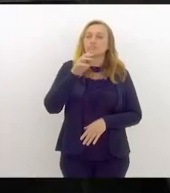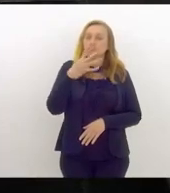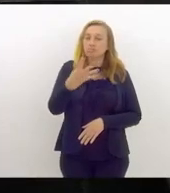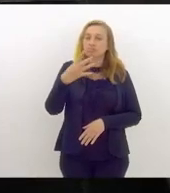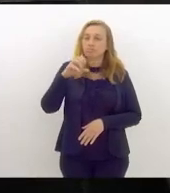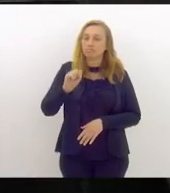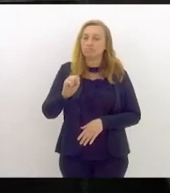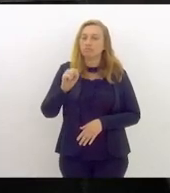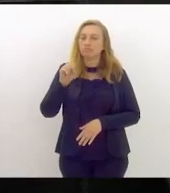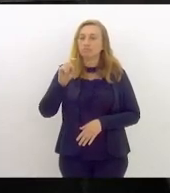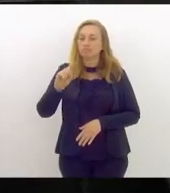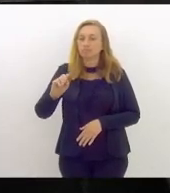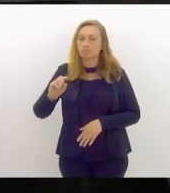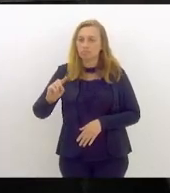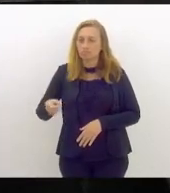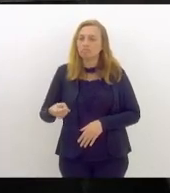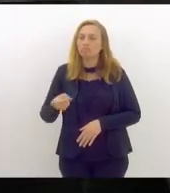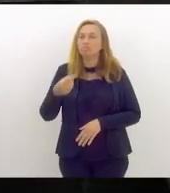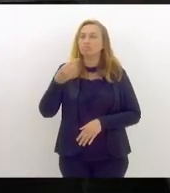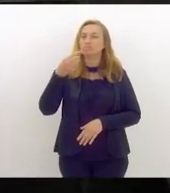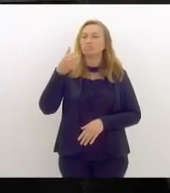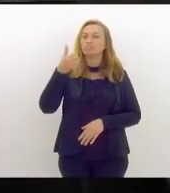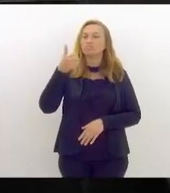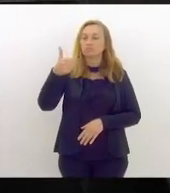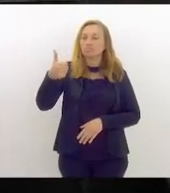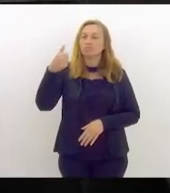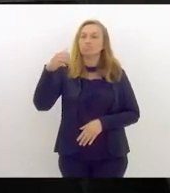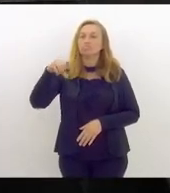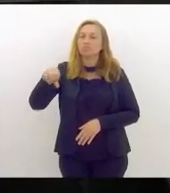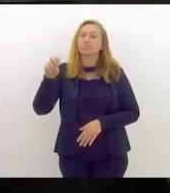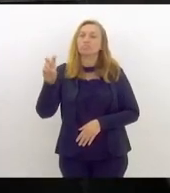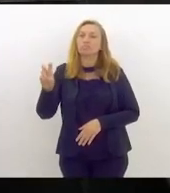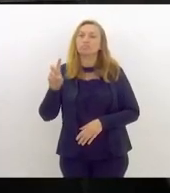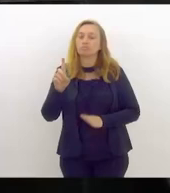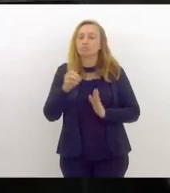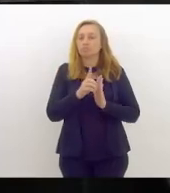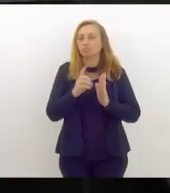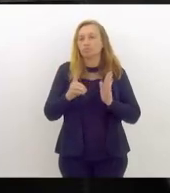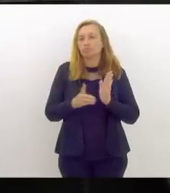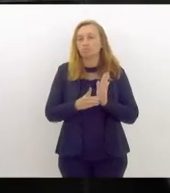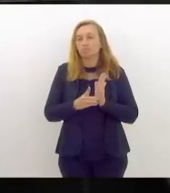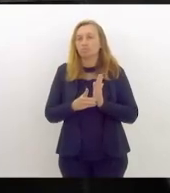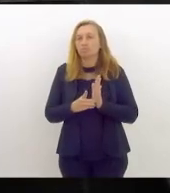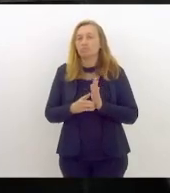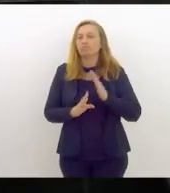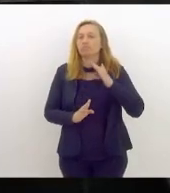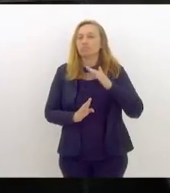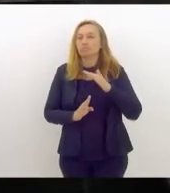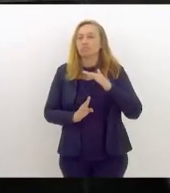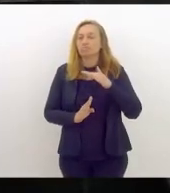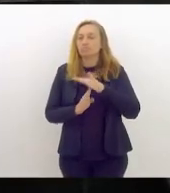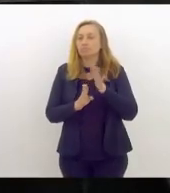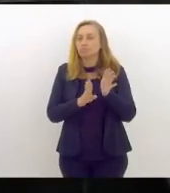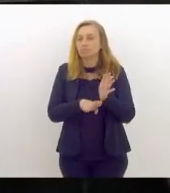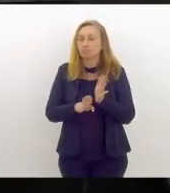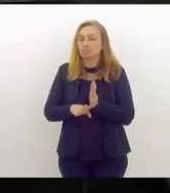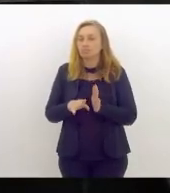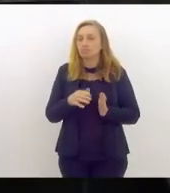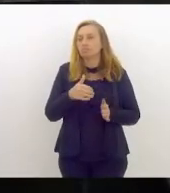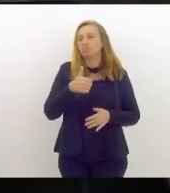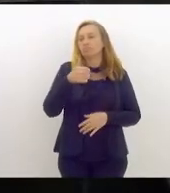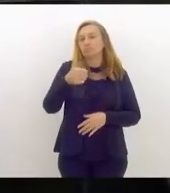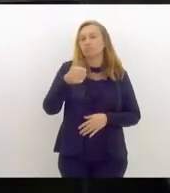48.145, de julho de 2022. Esse decreto, que garantia um teto de alíquota de ICMS